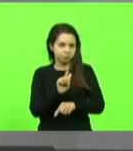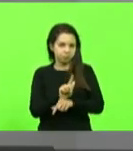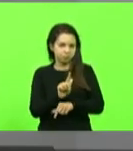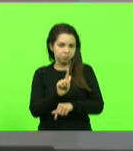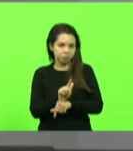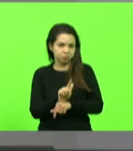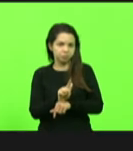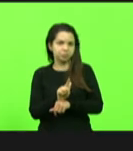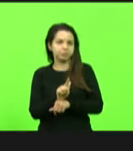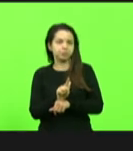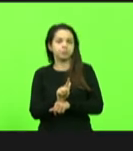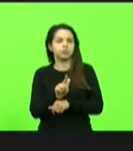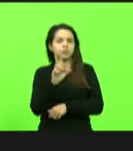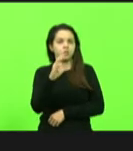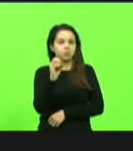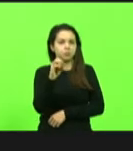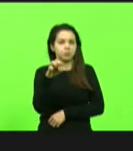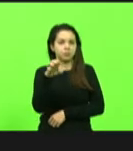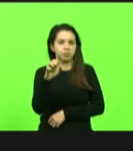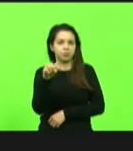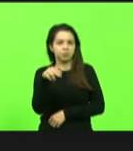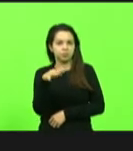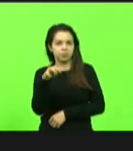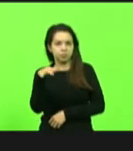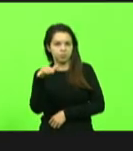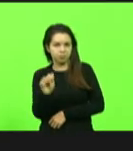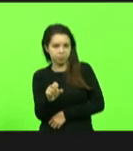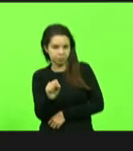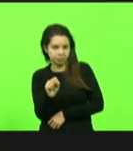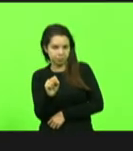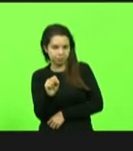o COEGEMAS. Contigo, Maria Cláudia.